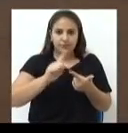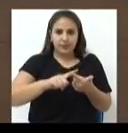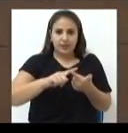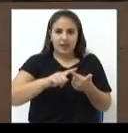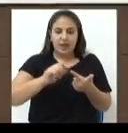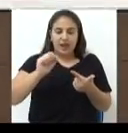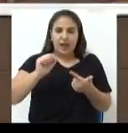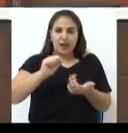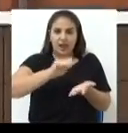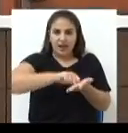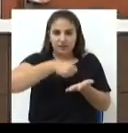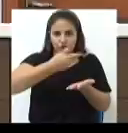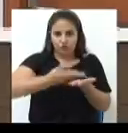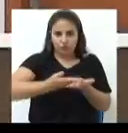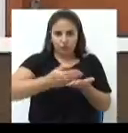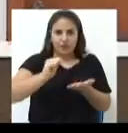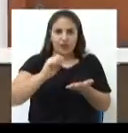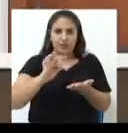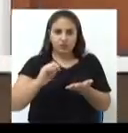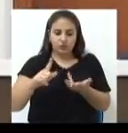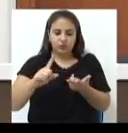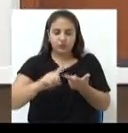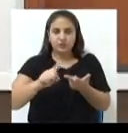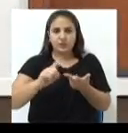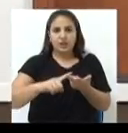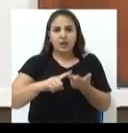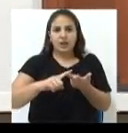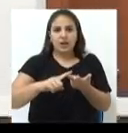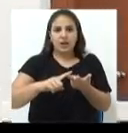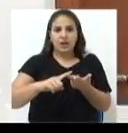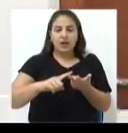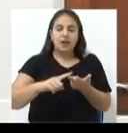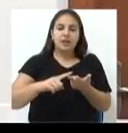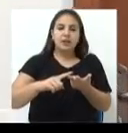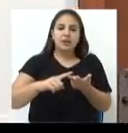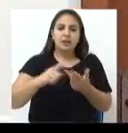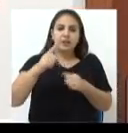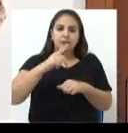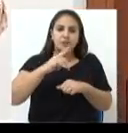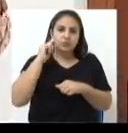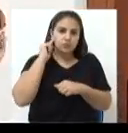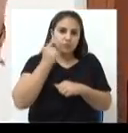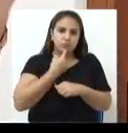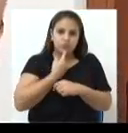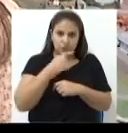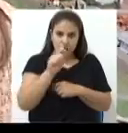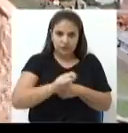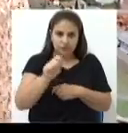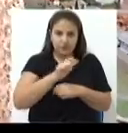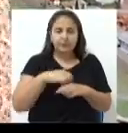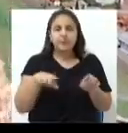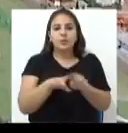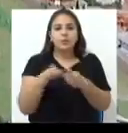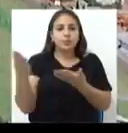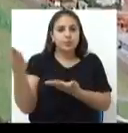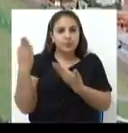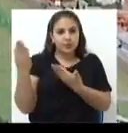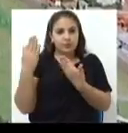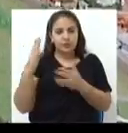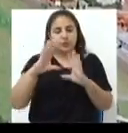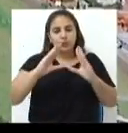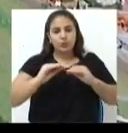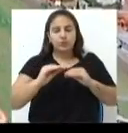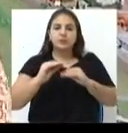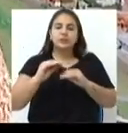tradutores e intérpretes e a Passo Fundense de Surdos, que foi a homenageada da noite. A presidente Tatiana